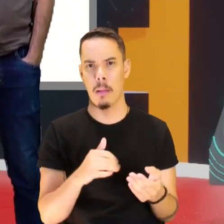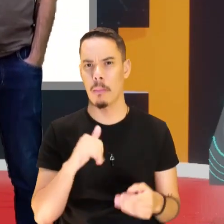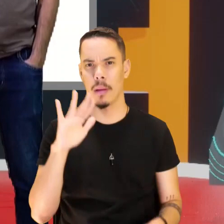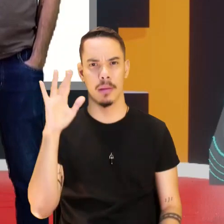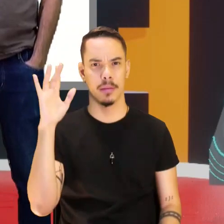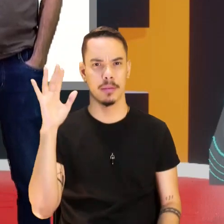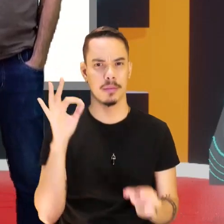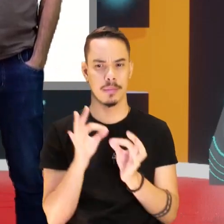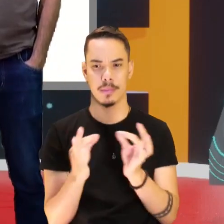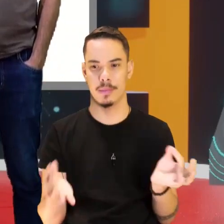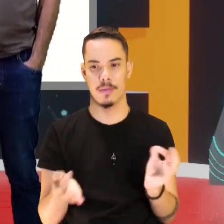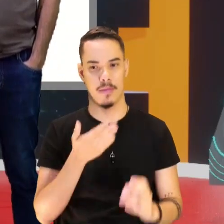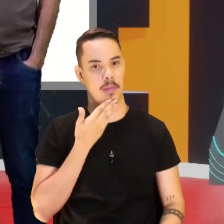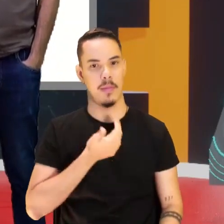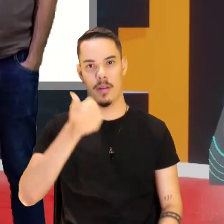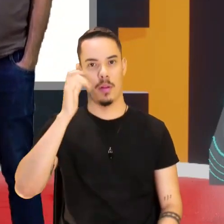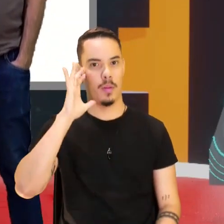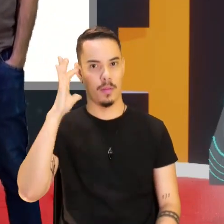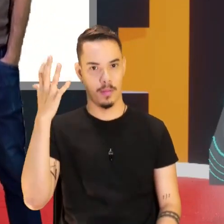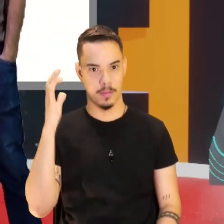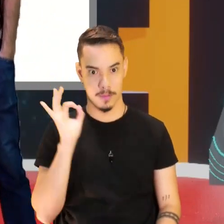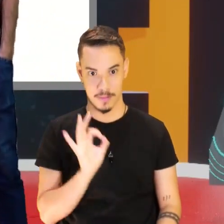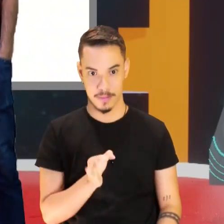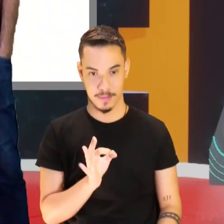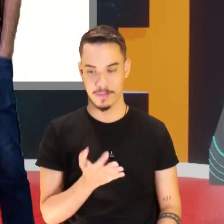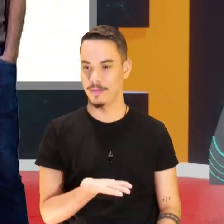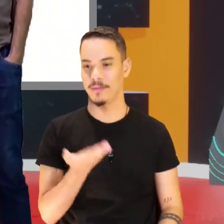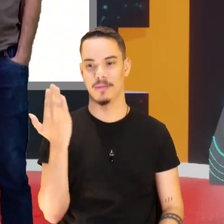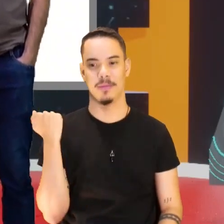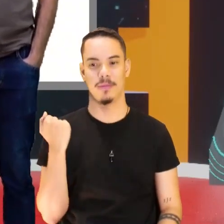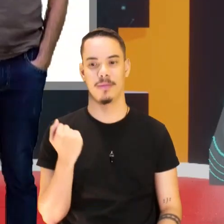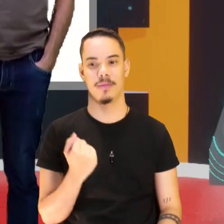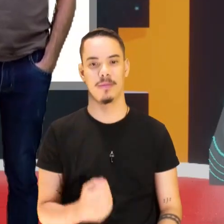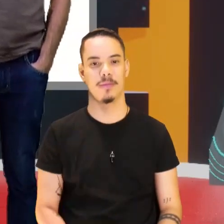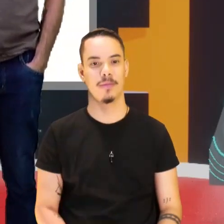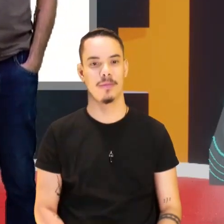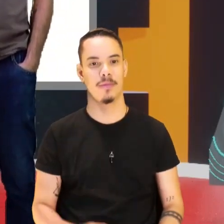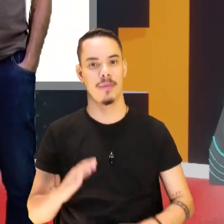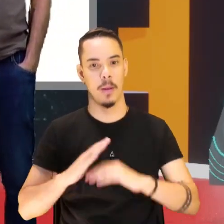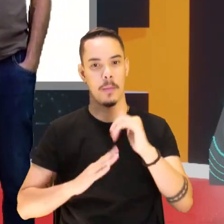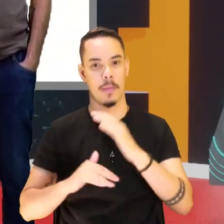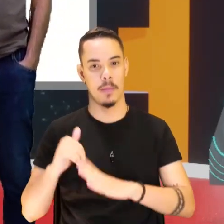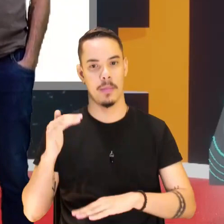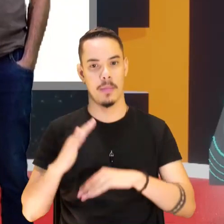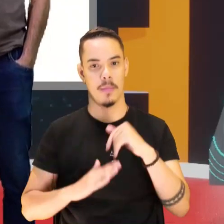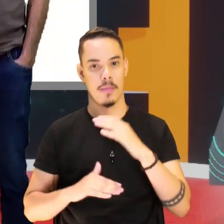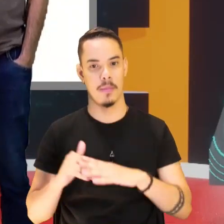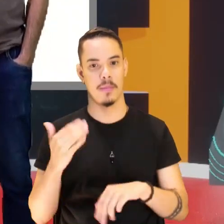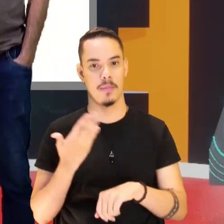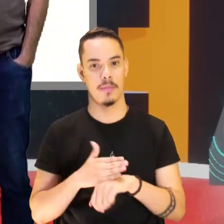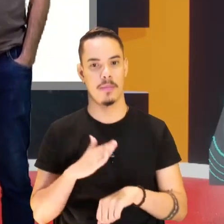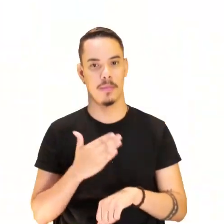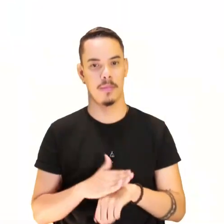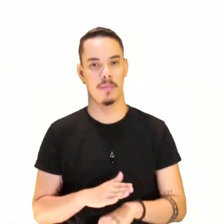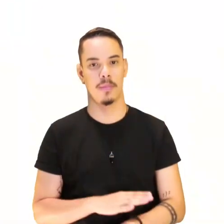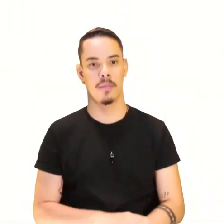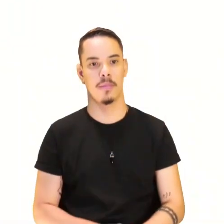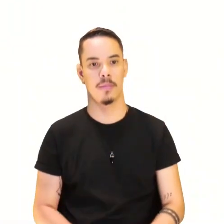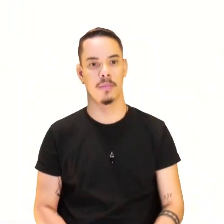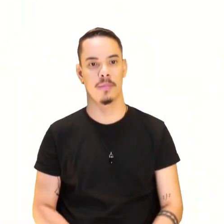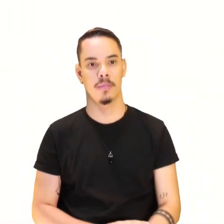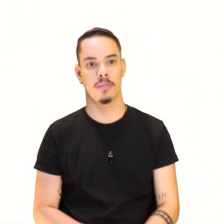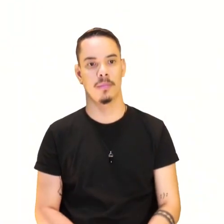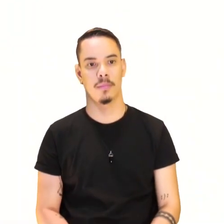ficar melhor vai ser de resolver certo vamos lá então hora de praticar e o Cascão vem com a gente para mais exemplo vamos lá na